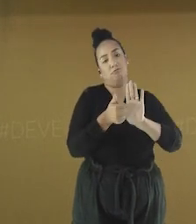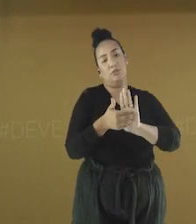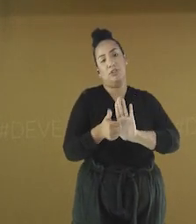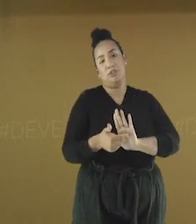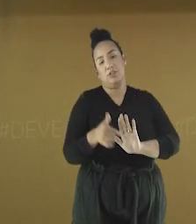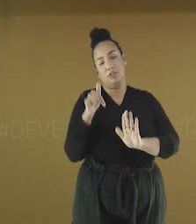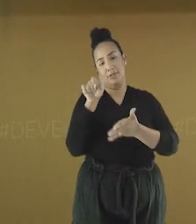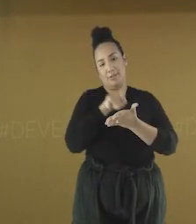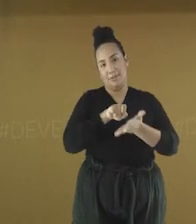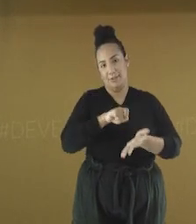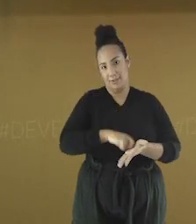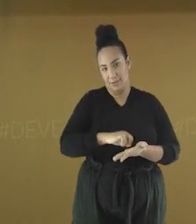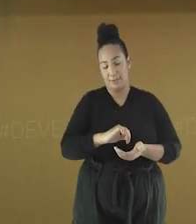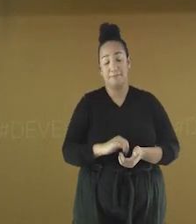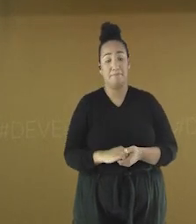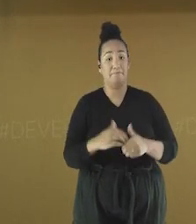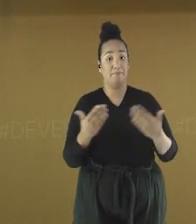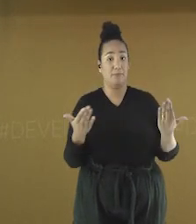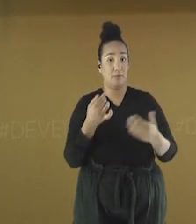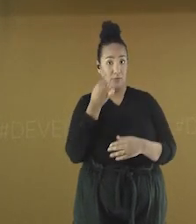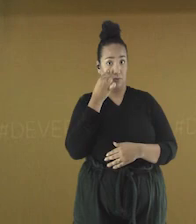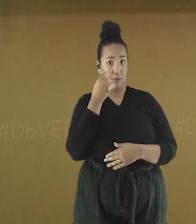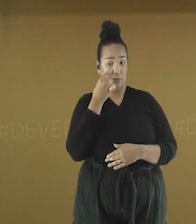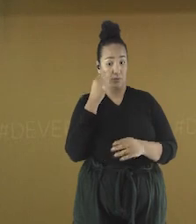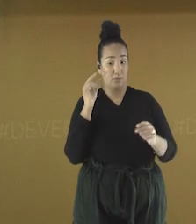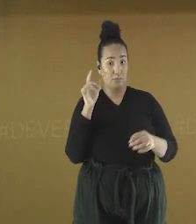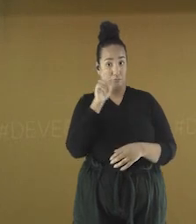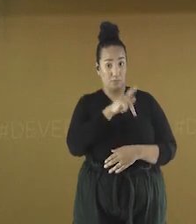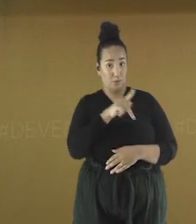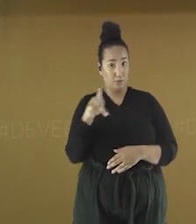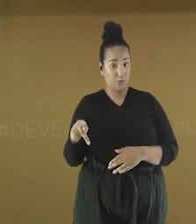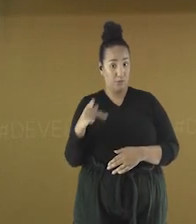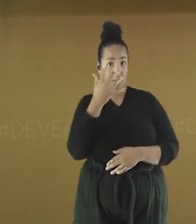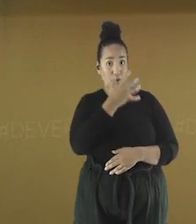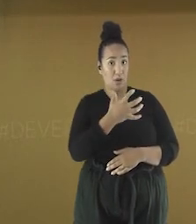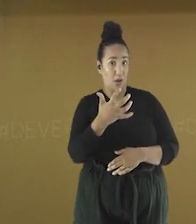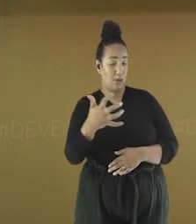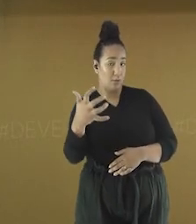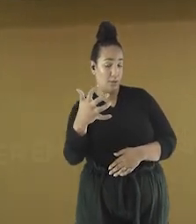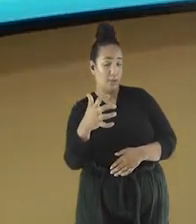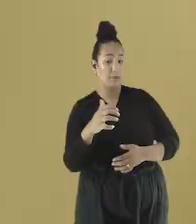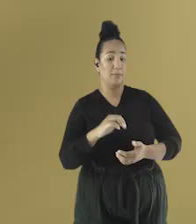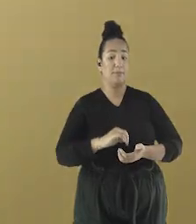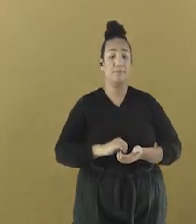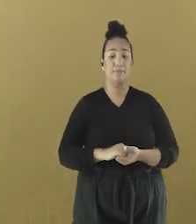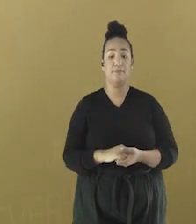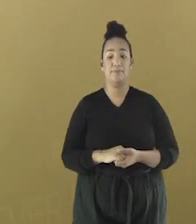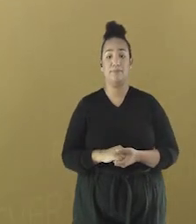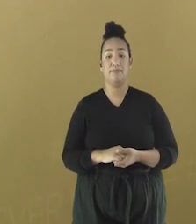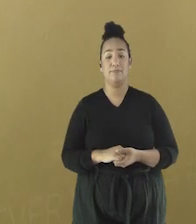são cortadas da escrita. Vamos ouvir na voz do professor Fabrício que eu já explico.